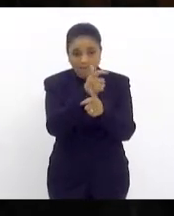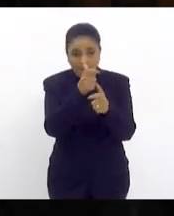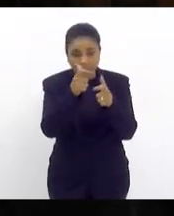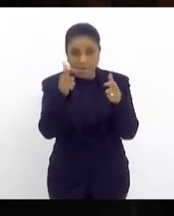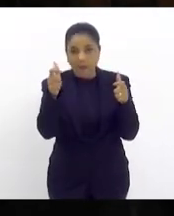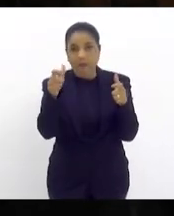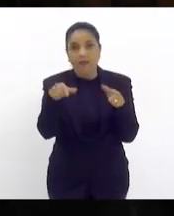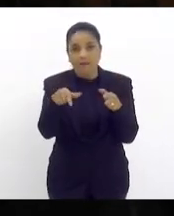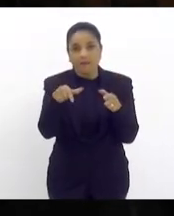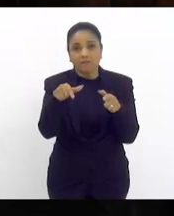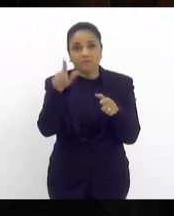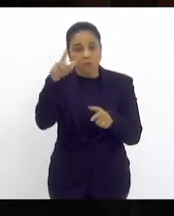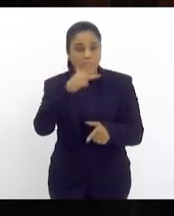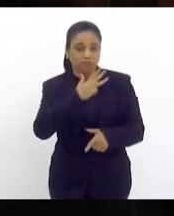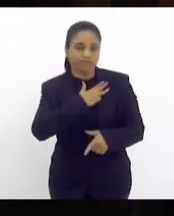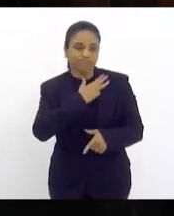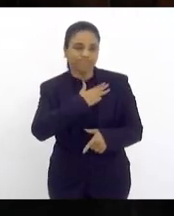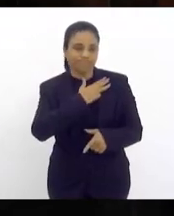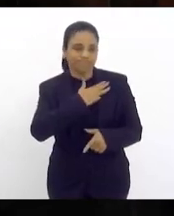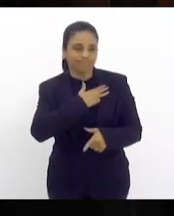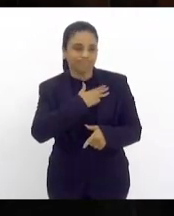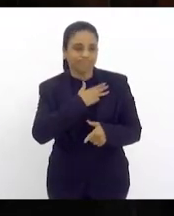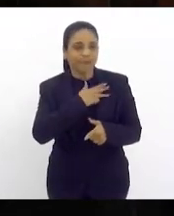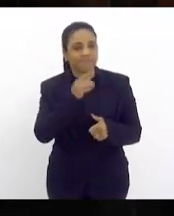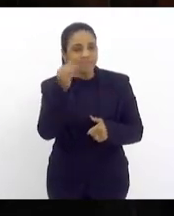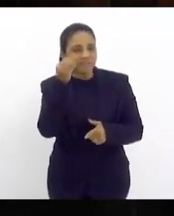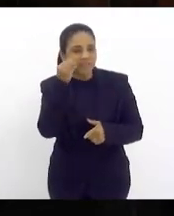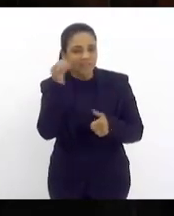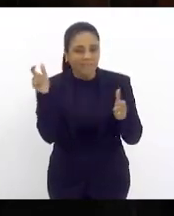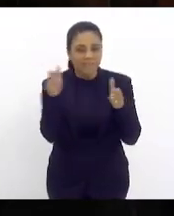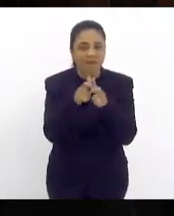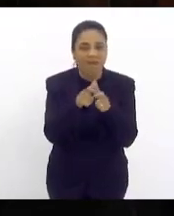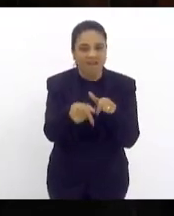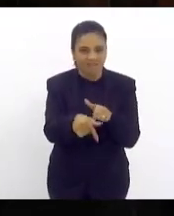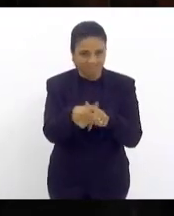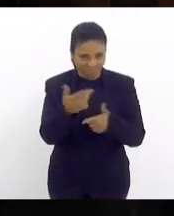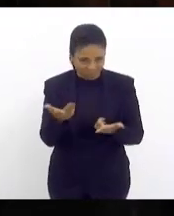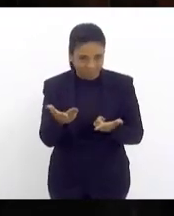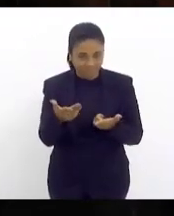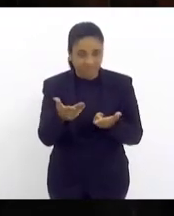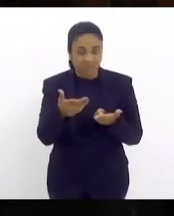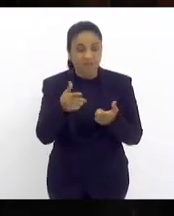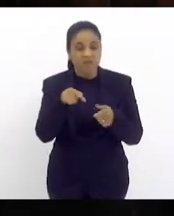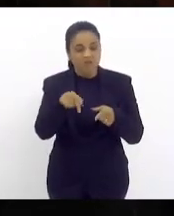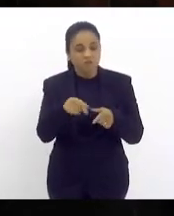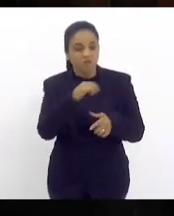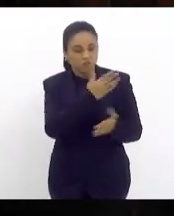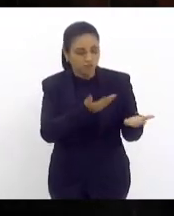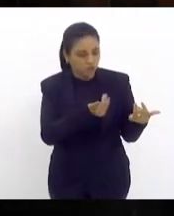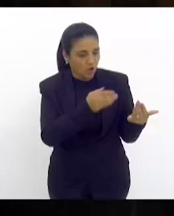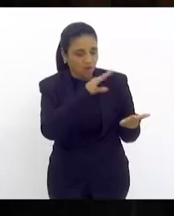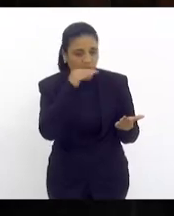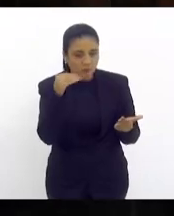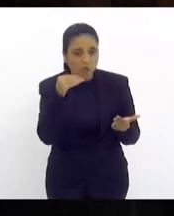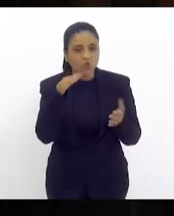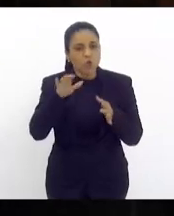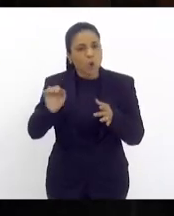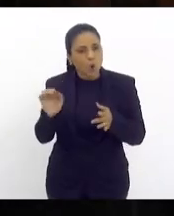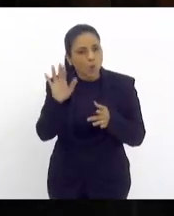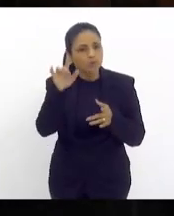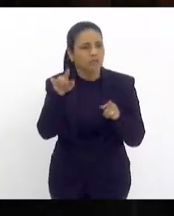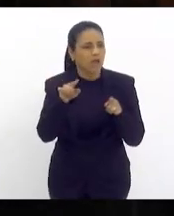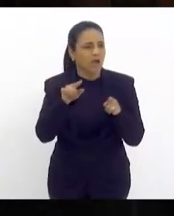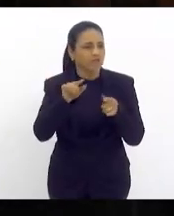praga faz para diminuir o mercado vem crescendo os jovens tendo oportunidade em comunidade em